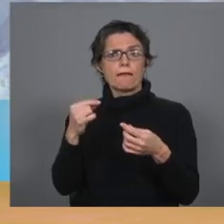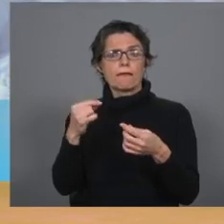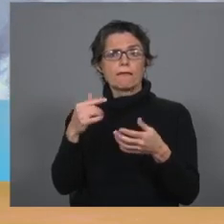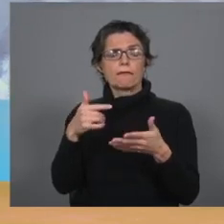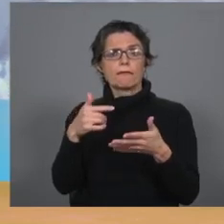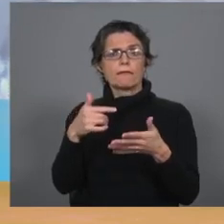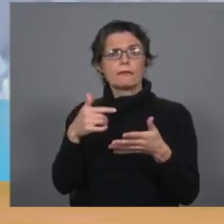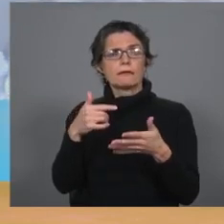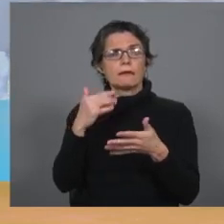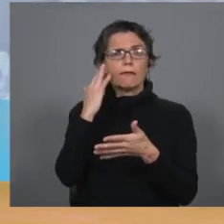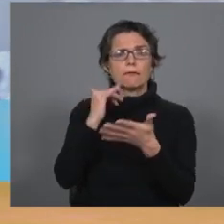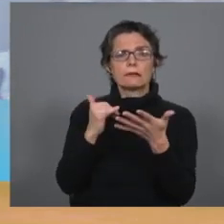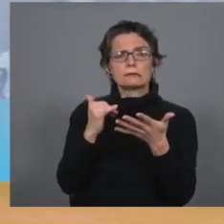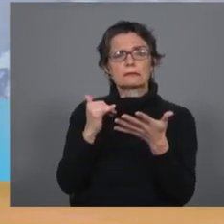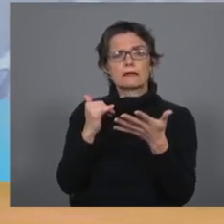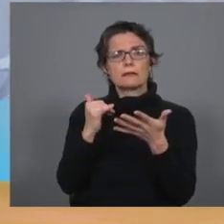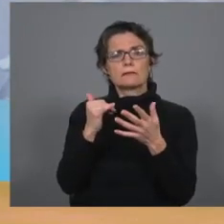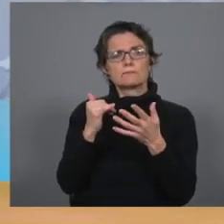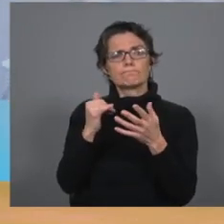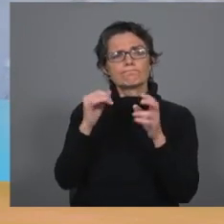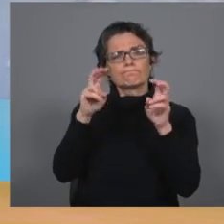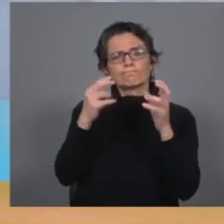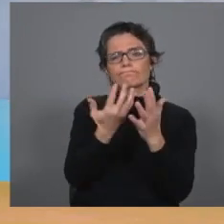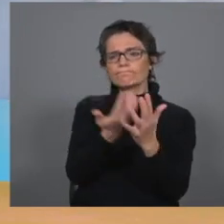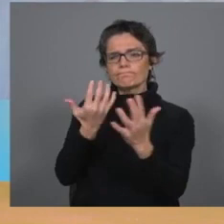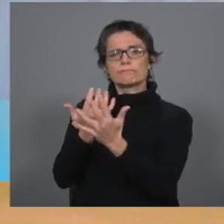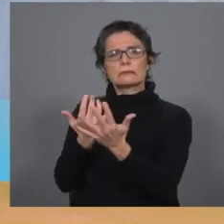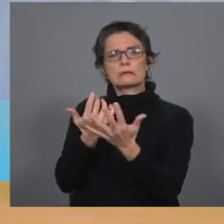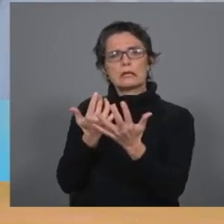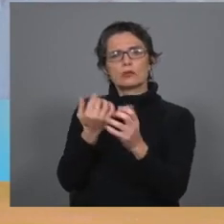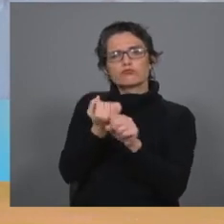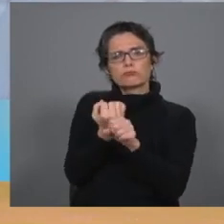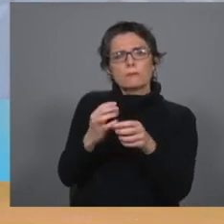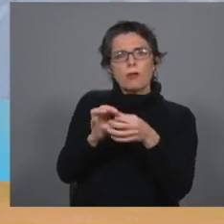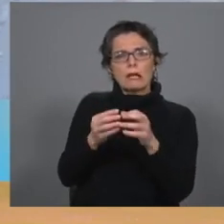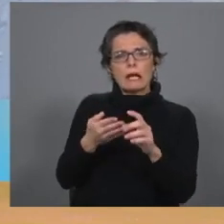missão, como referia, nestes países mais do sul do planeta.